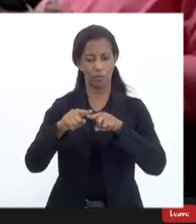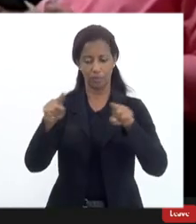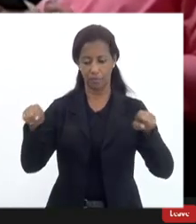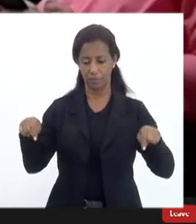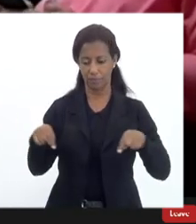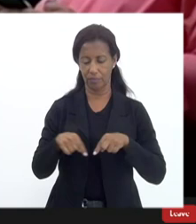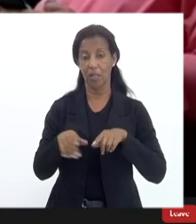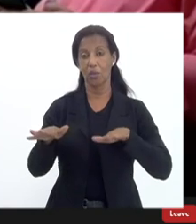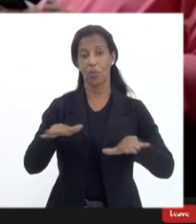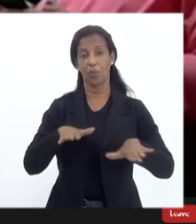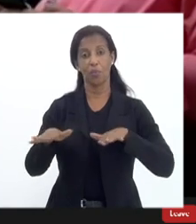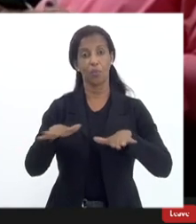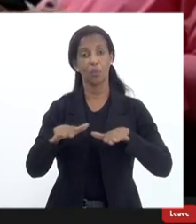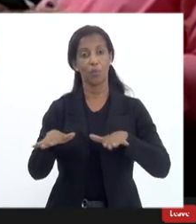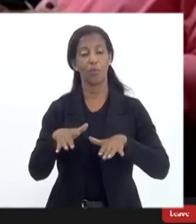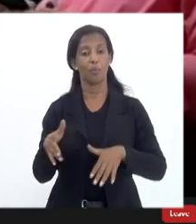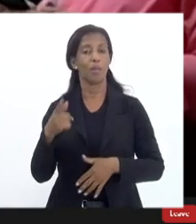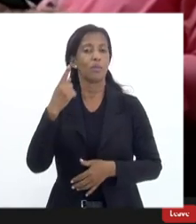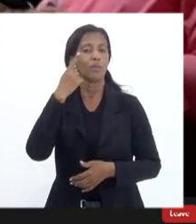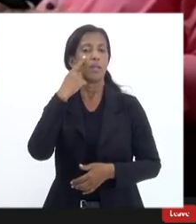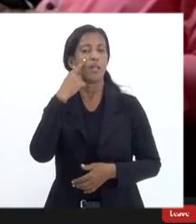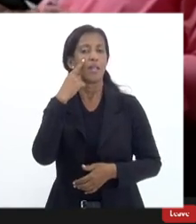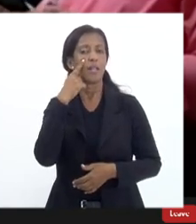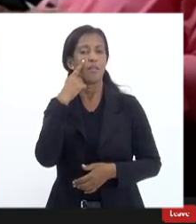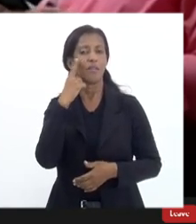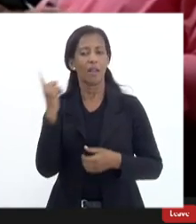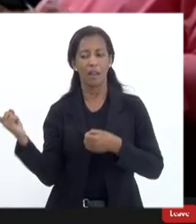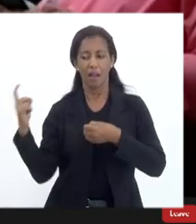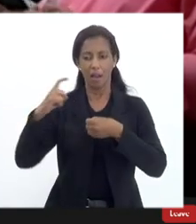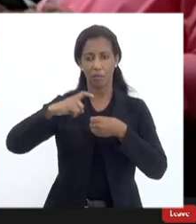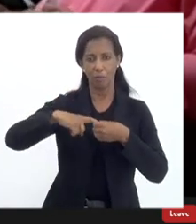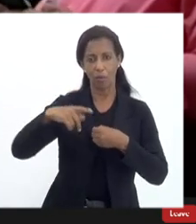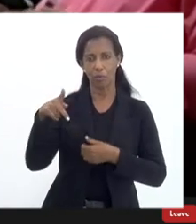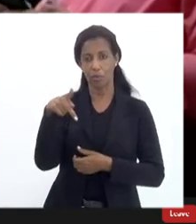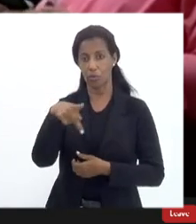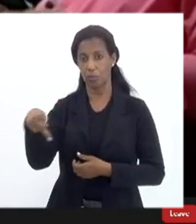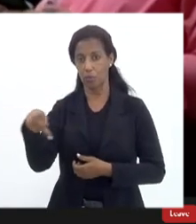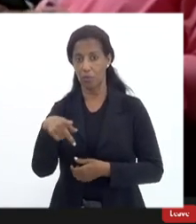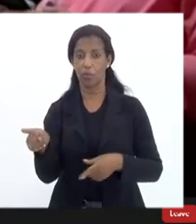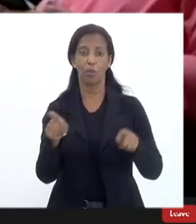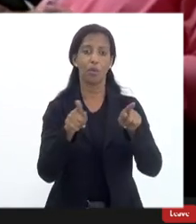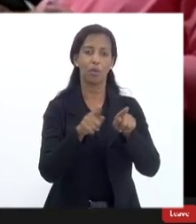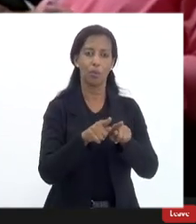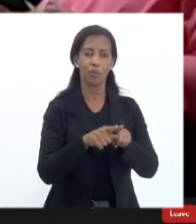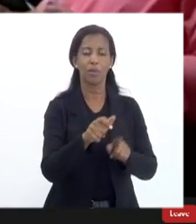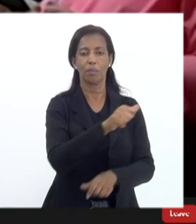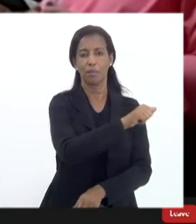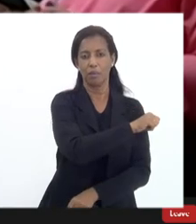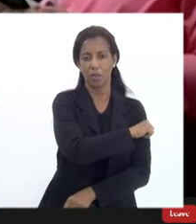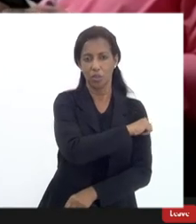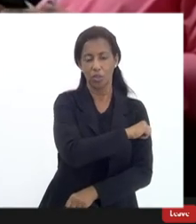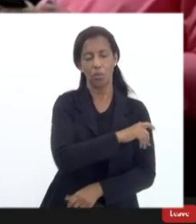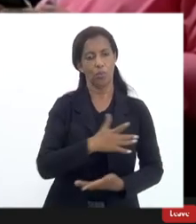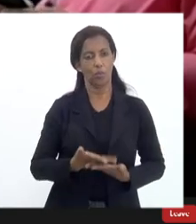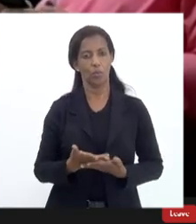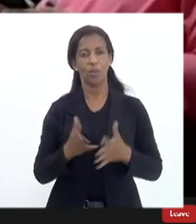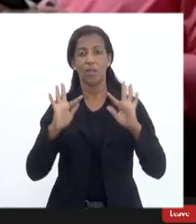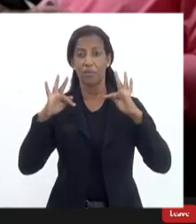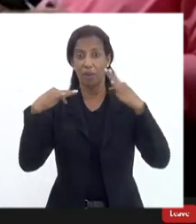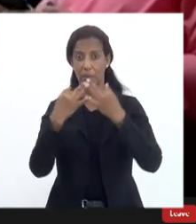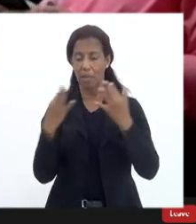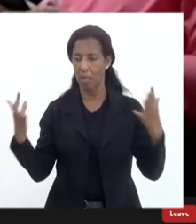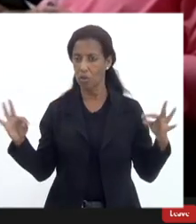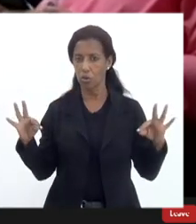projeto Movimentação, ele prevê a acolhida tanto de professores quanto de alunos e familiares que